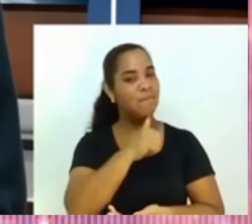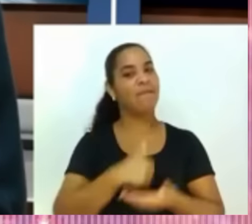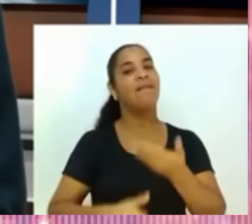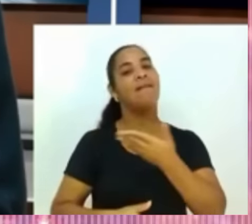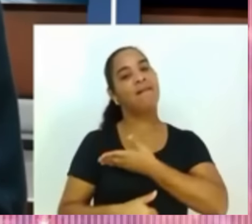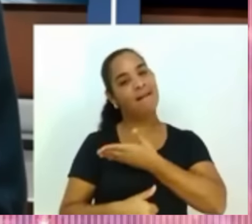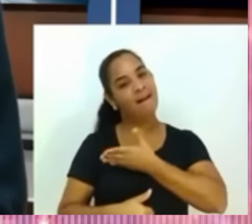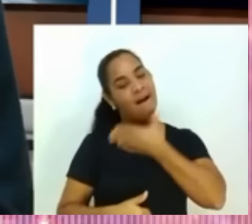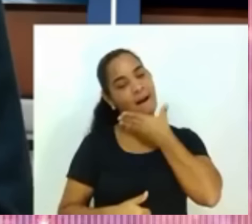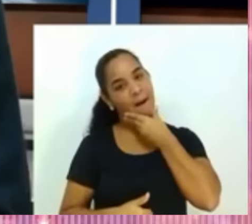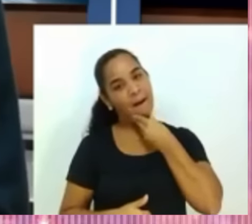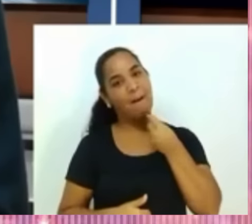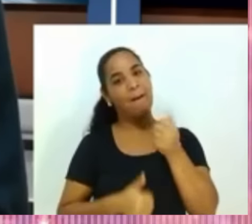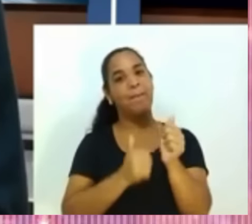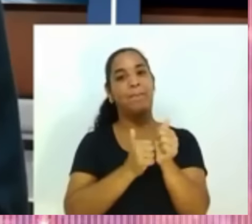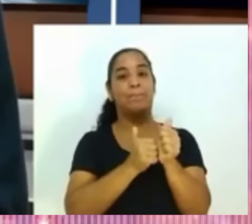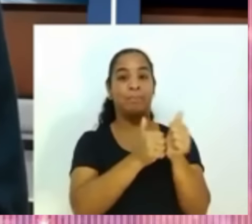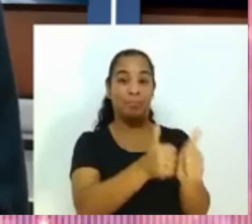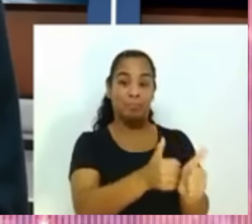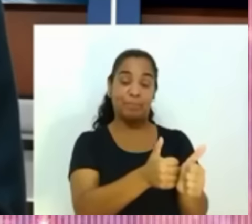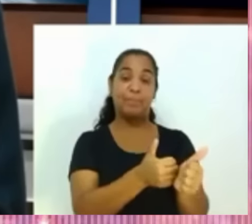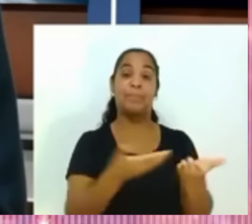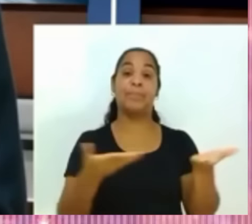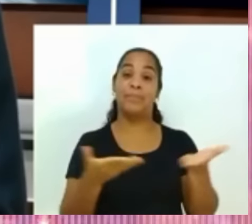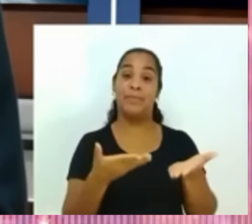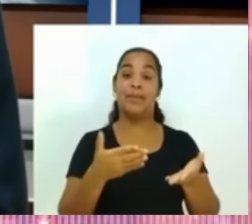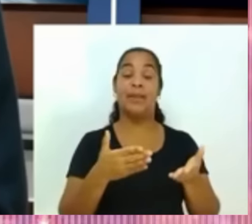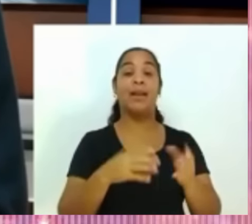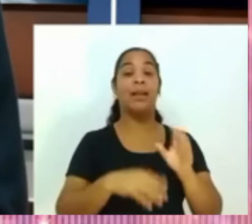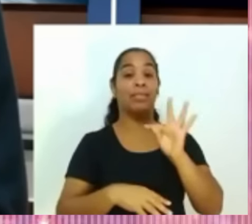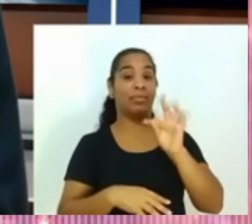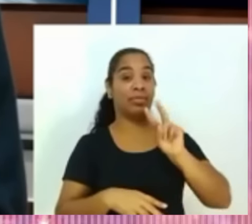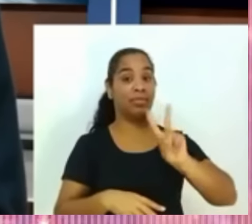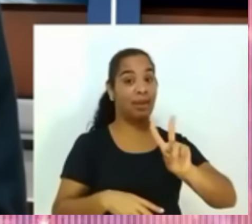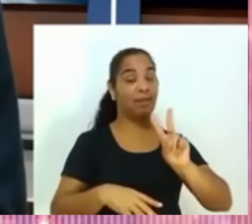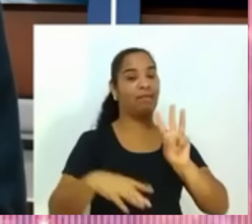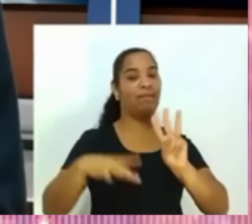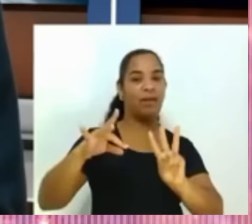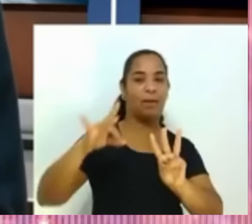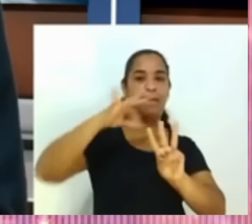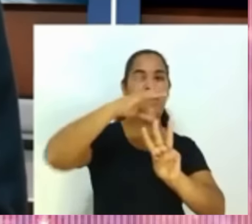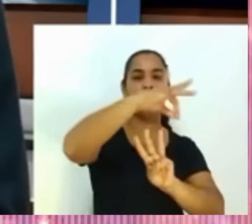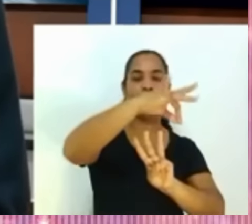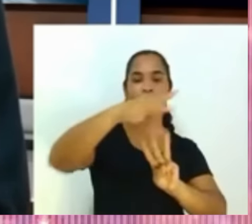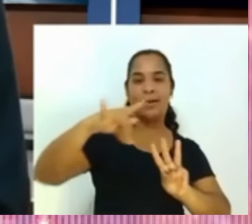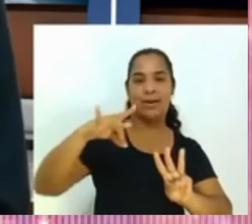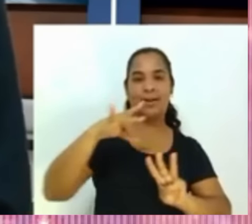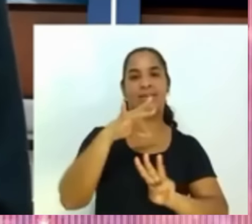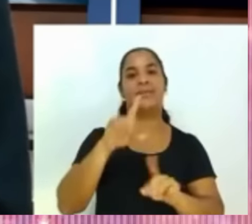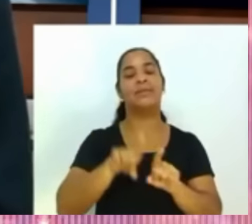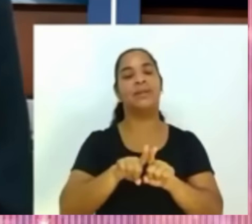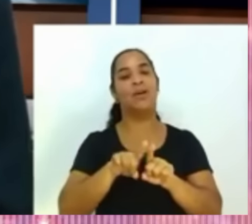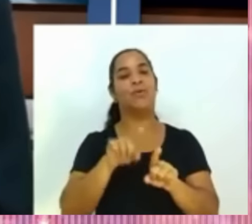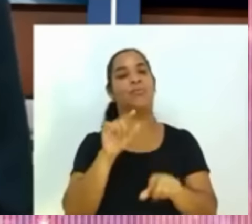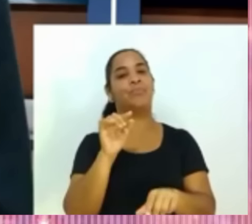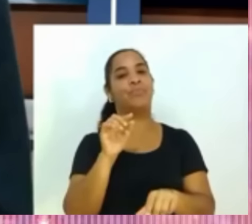acompanham através da webtv manção do caminho webtv da Federação Espírita